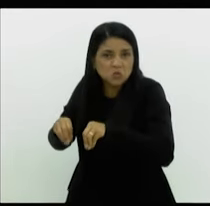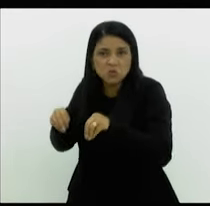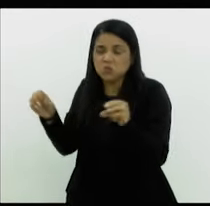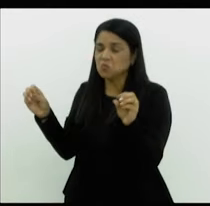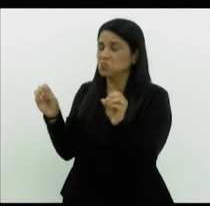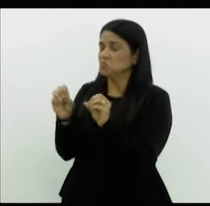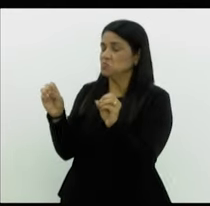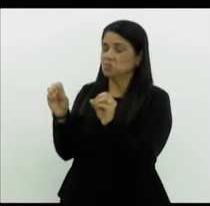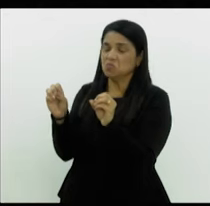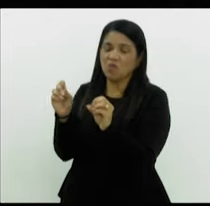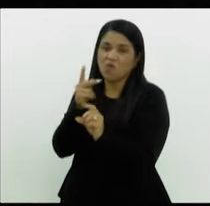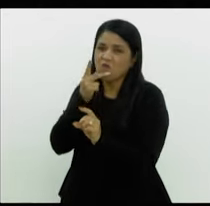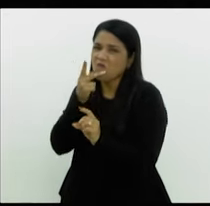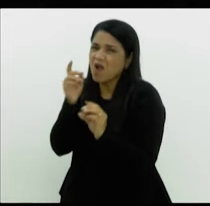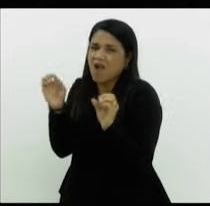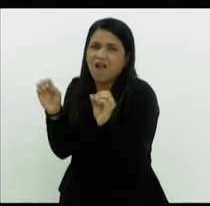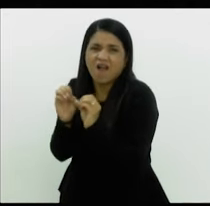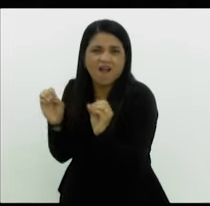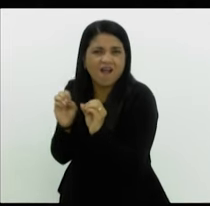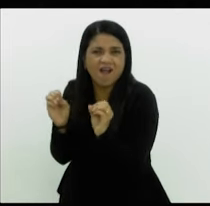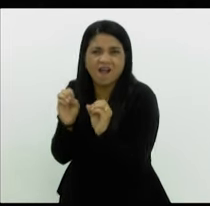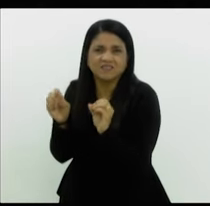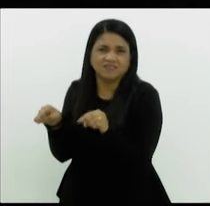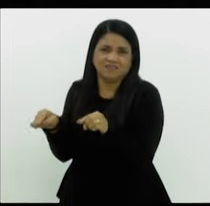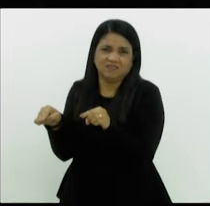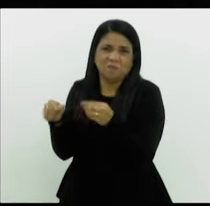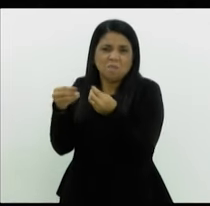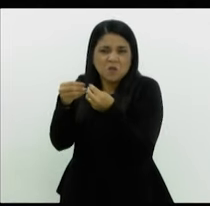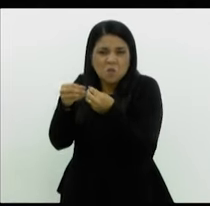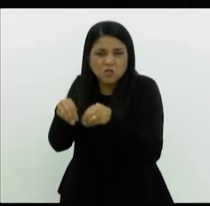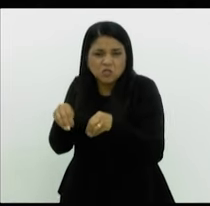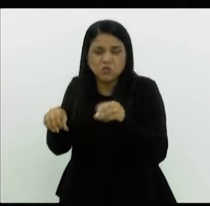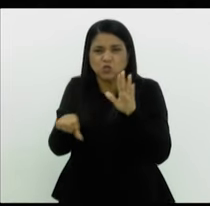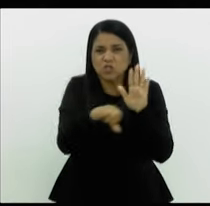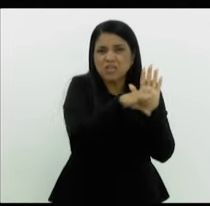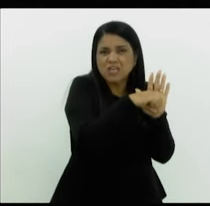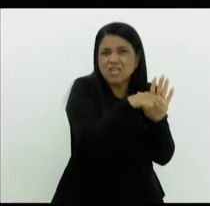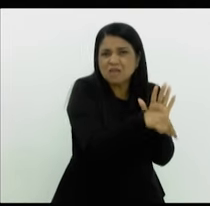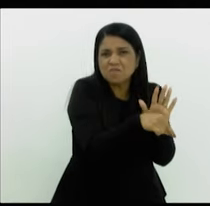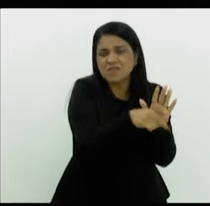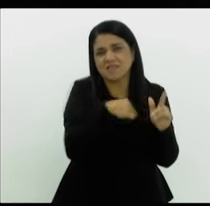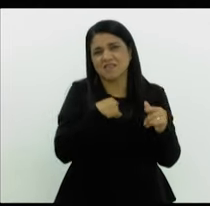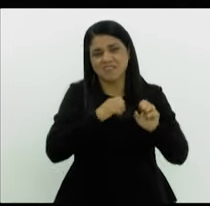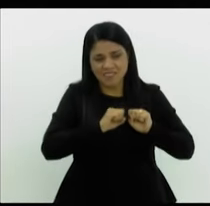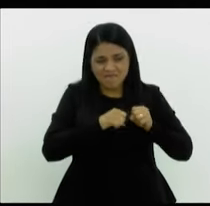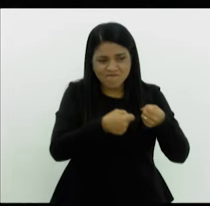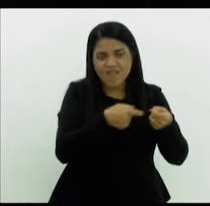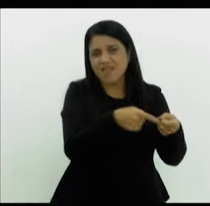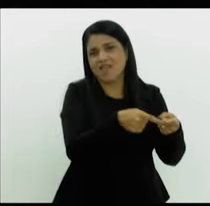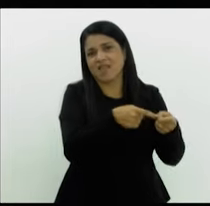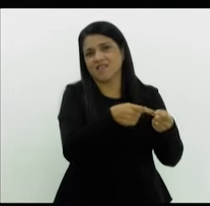causados por esses criminosos que ele defende a saidinha.